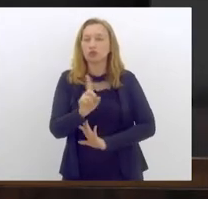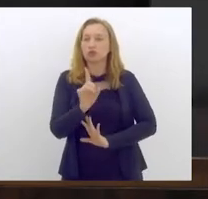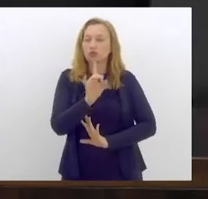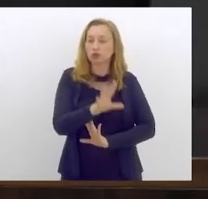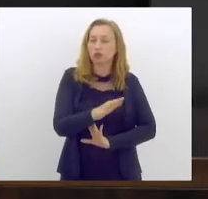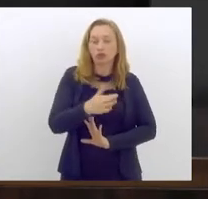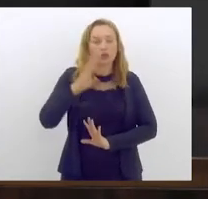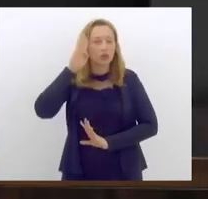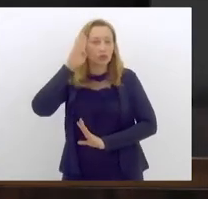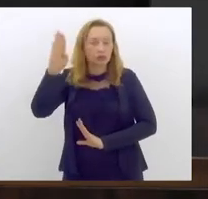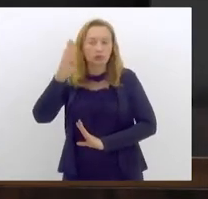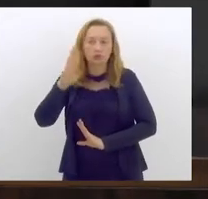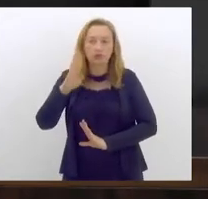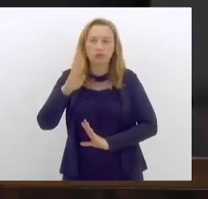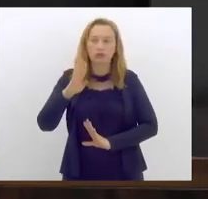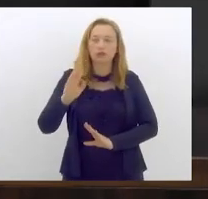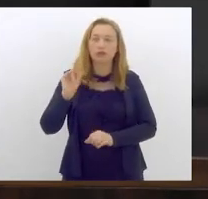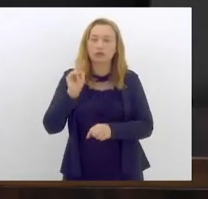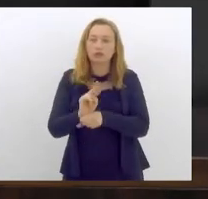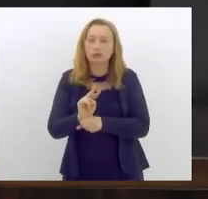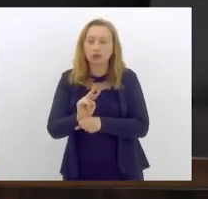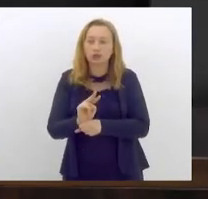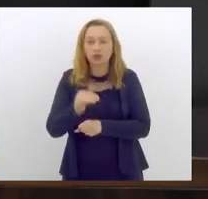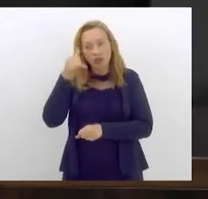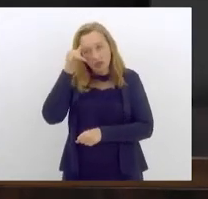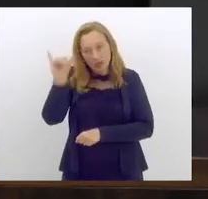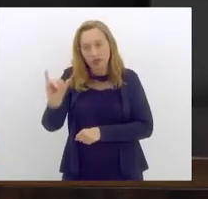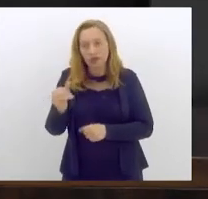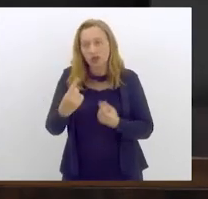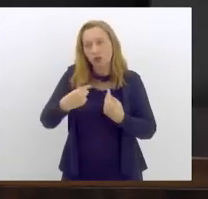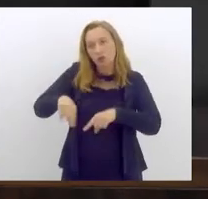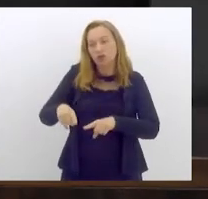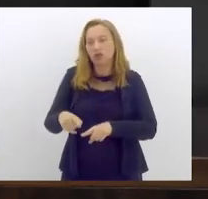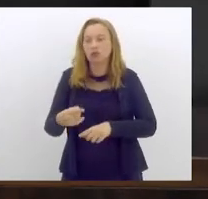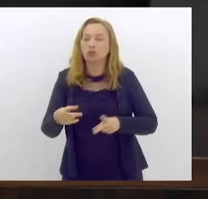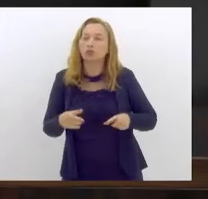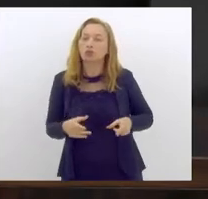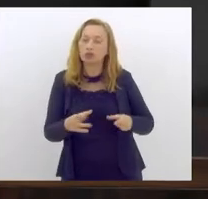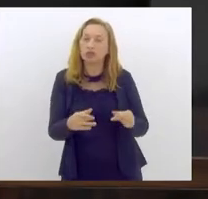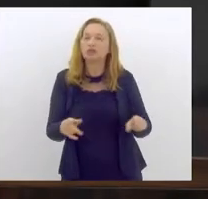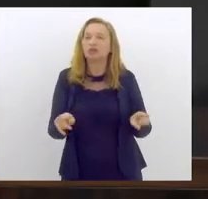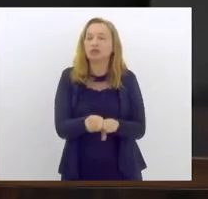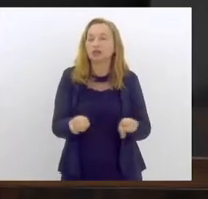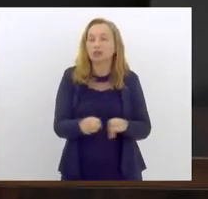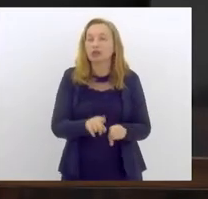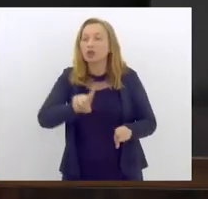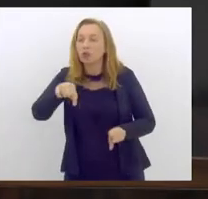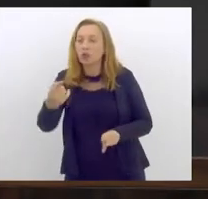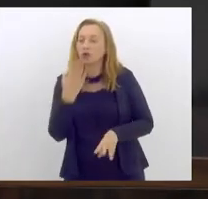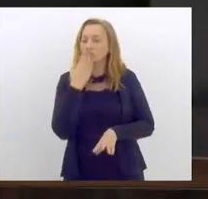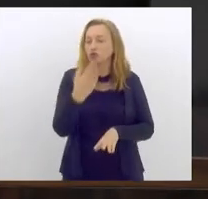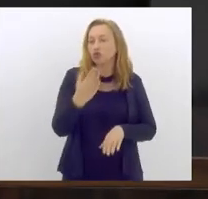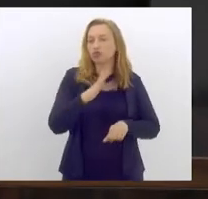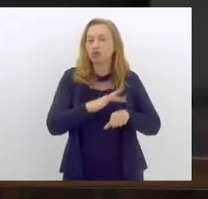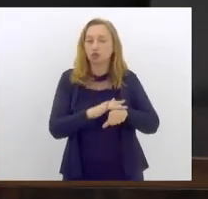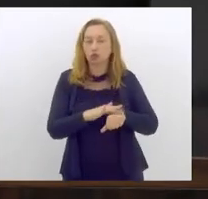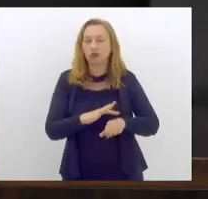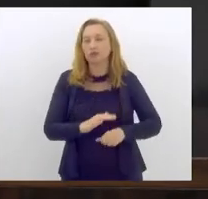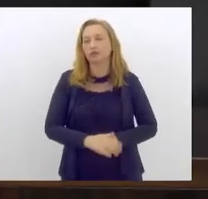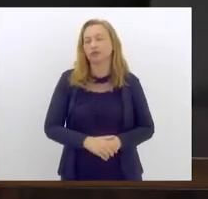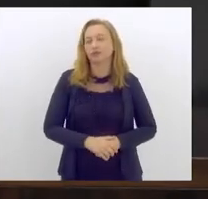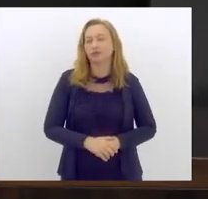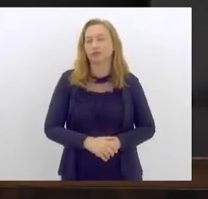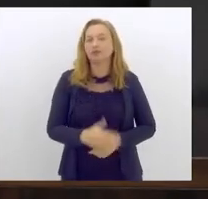é a principal maneira de prevenir contra o câncer como também a outros tipos de doenças